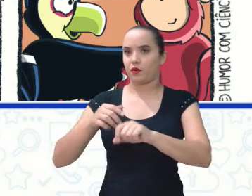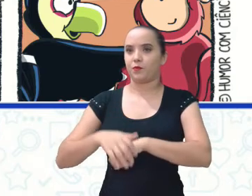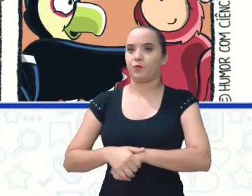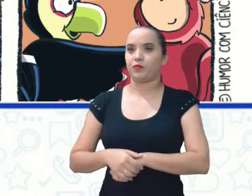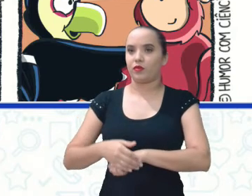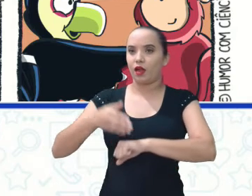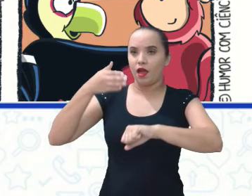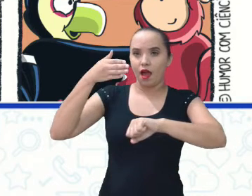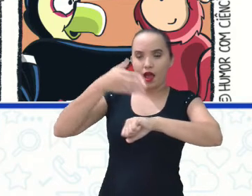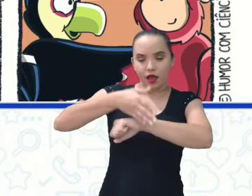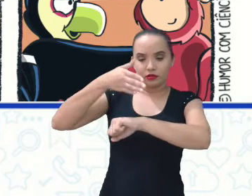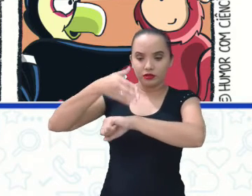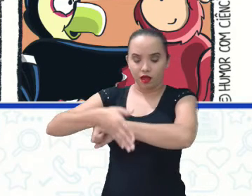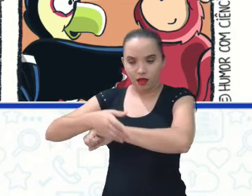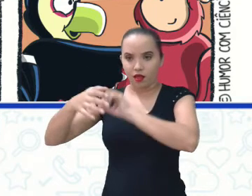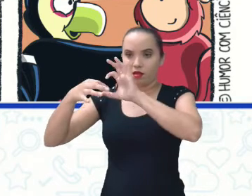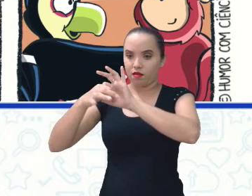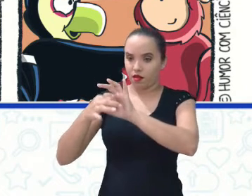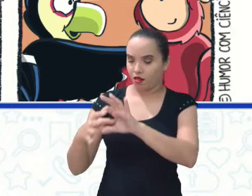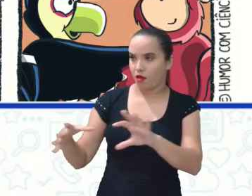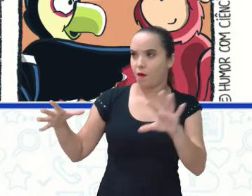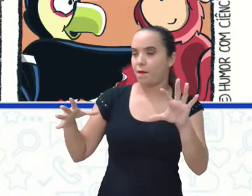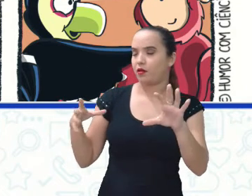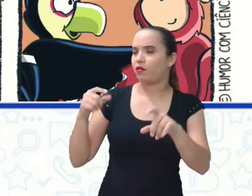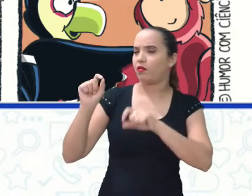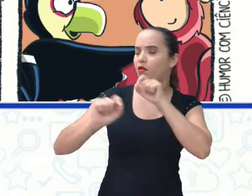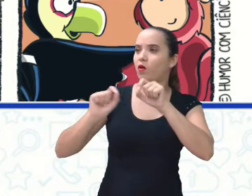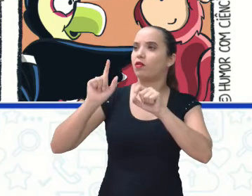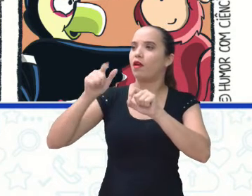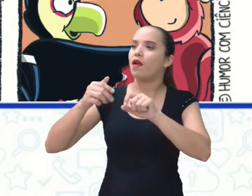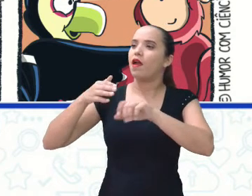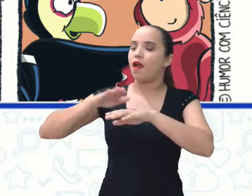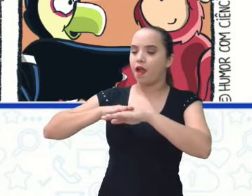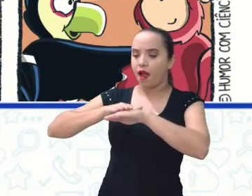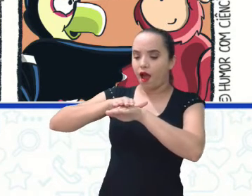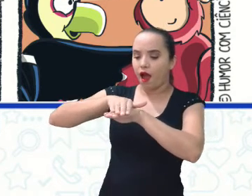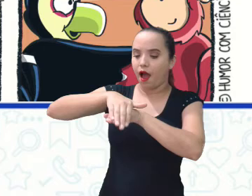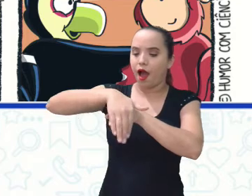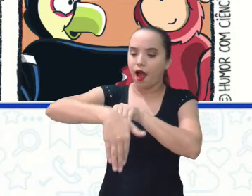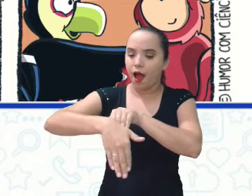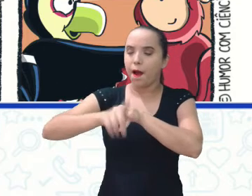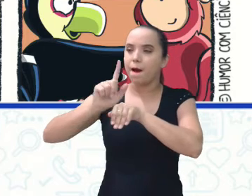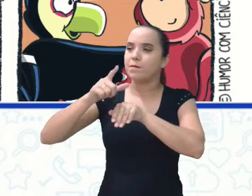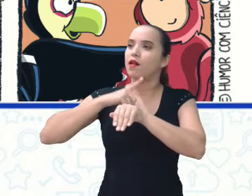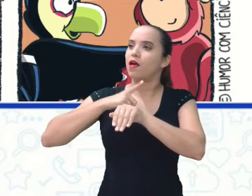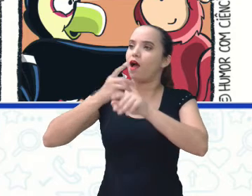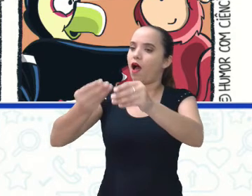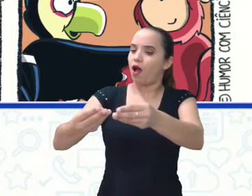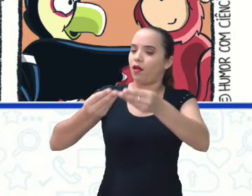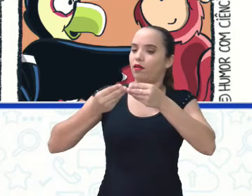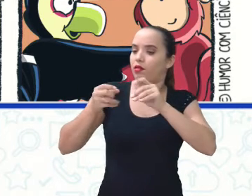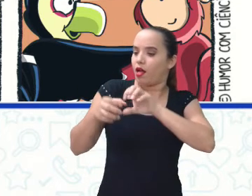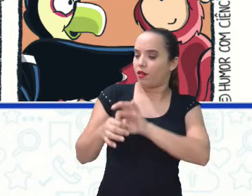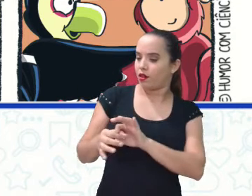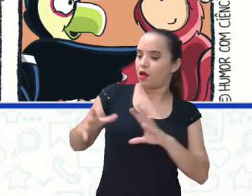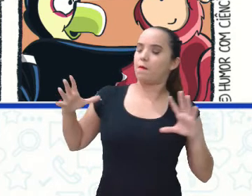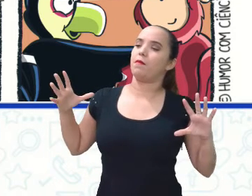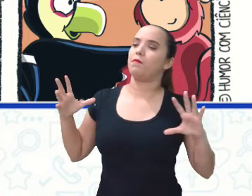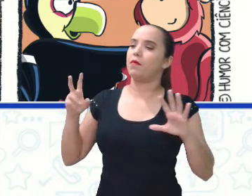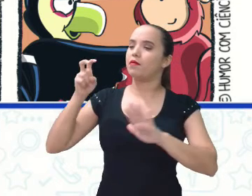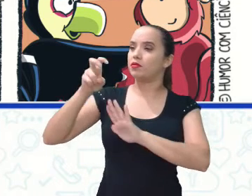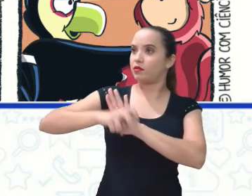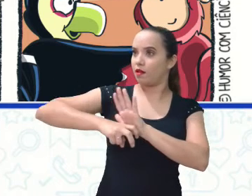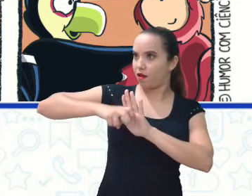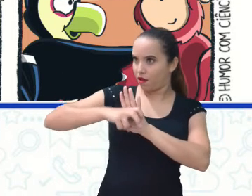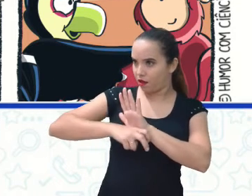liberdade, ou seja, de como a rampa ela traz liberdade para a pessoa portadora de deficiência física, porque ela vai sozinha, ela